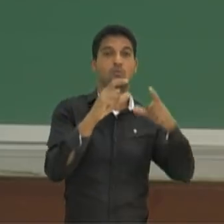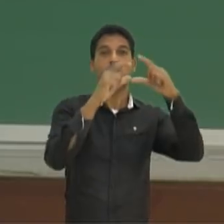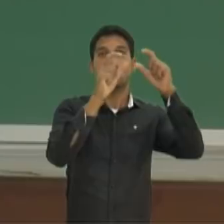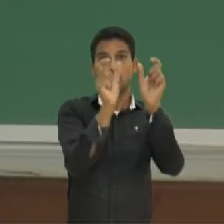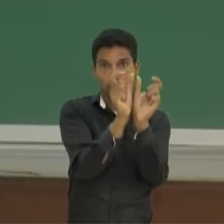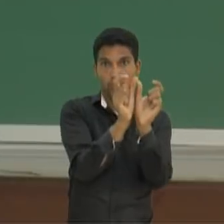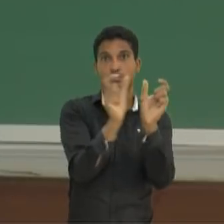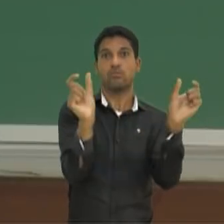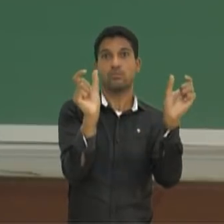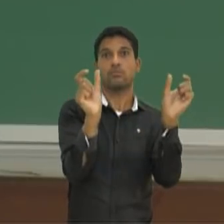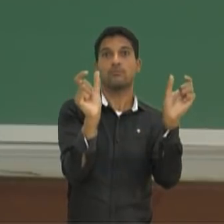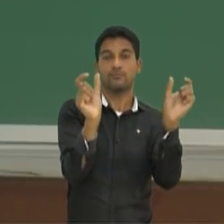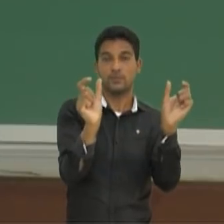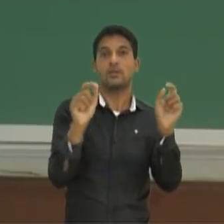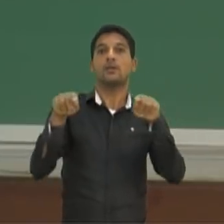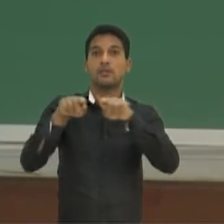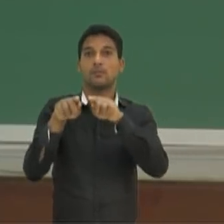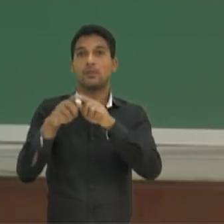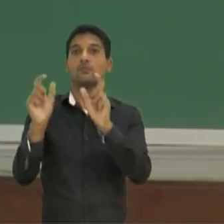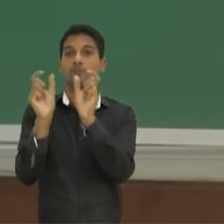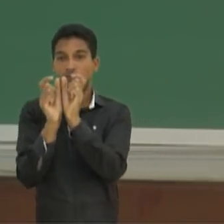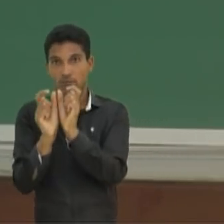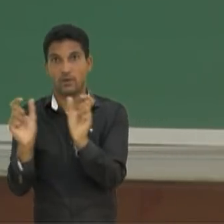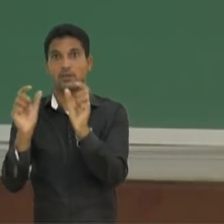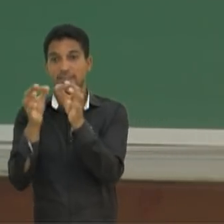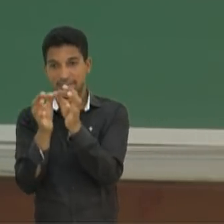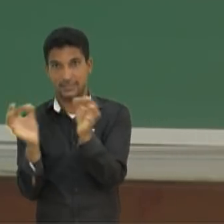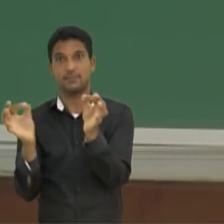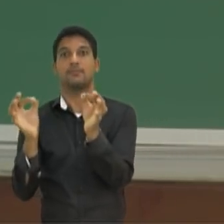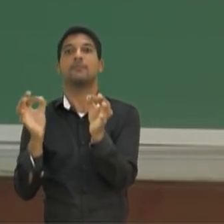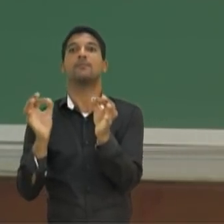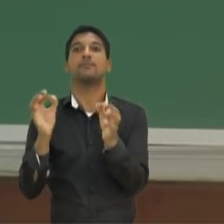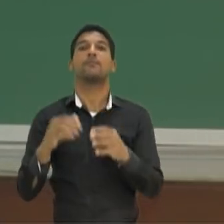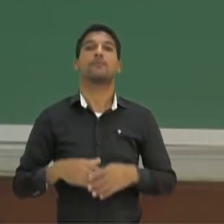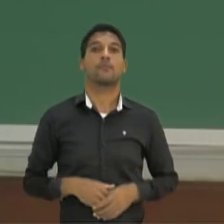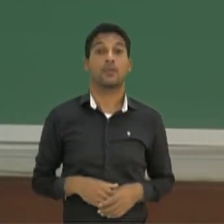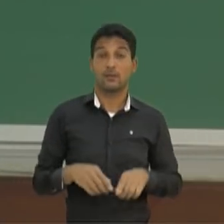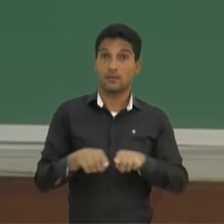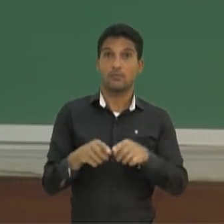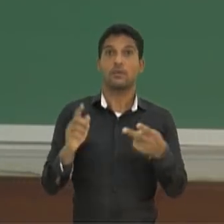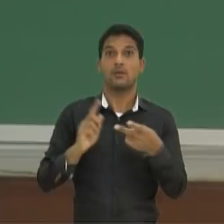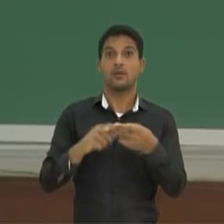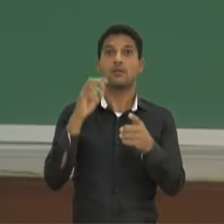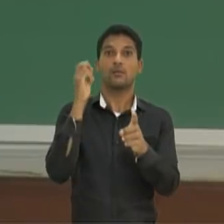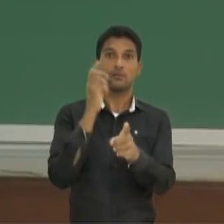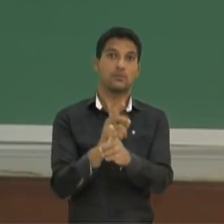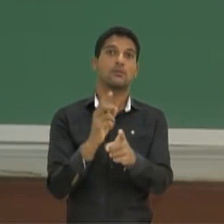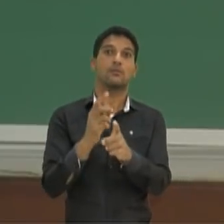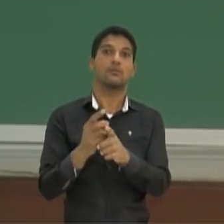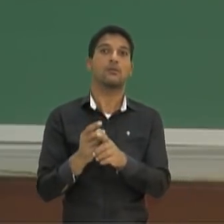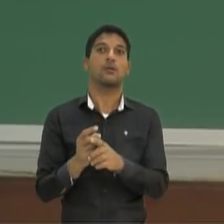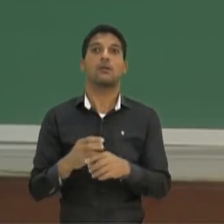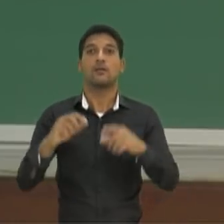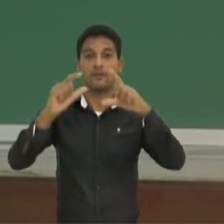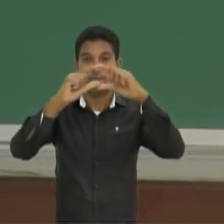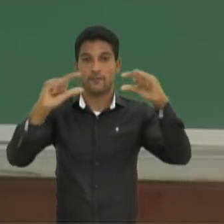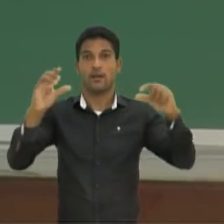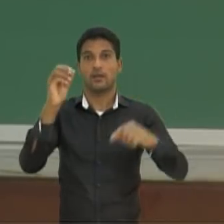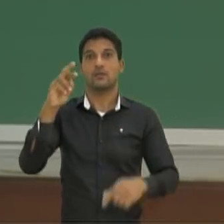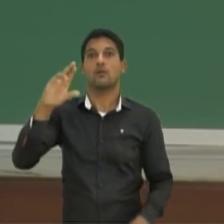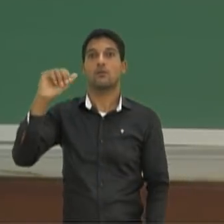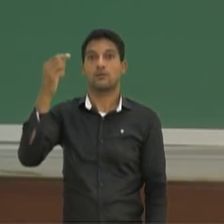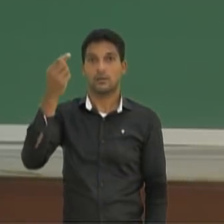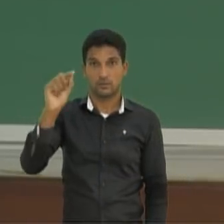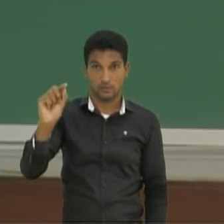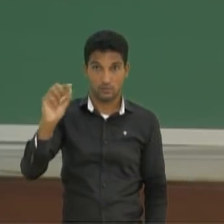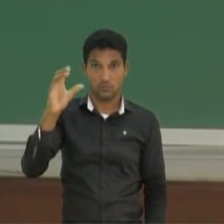para poder aprender. Vamos reconhecer uma oração coordenada, estabelecer relações lógico-discursivas